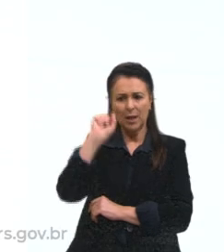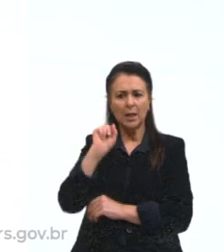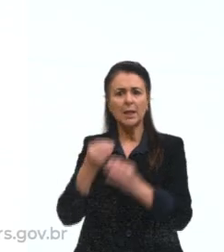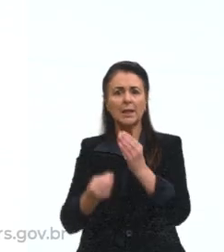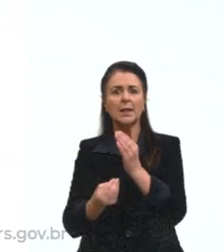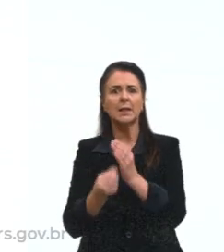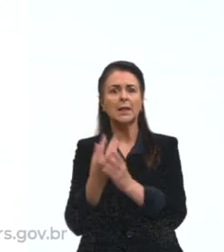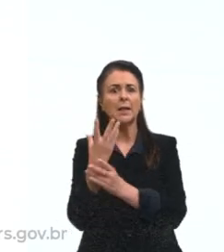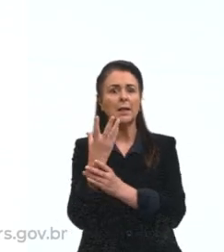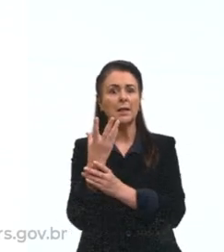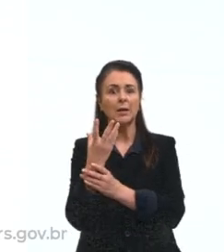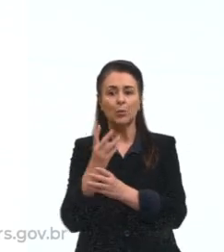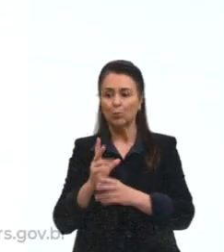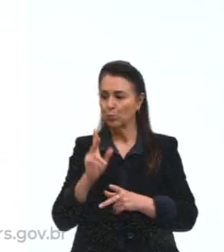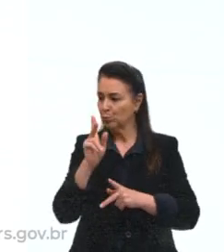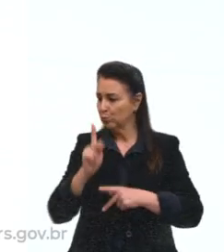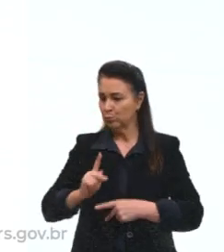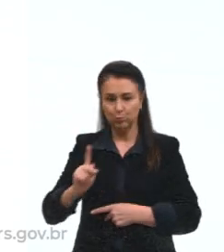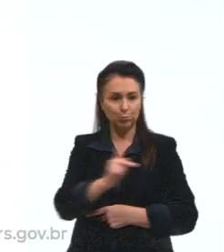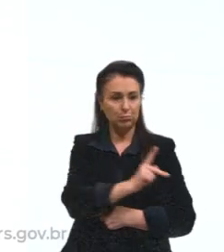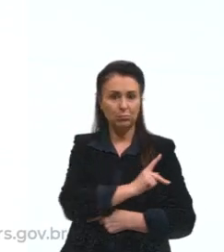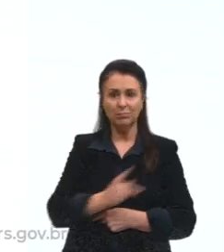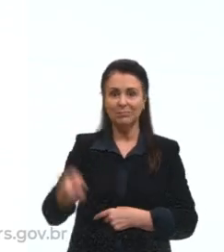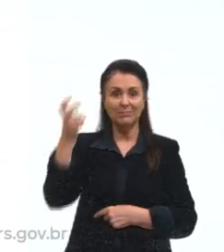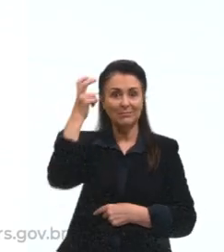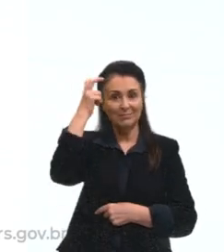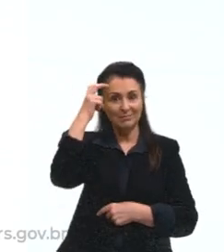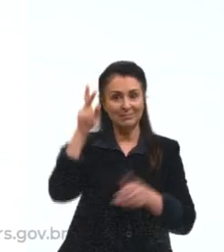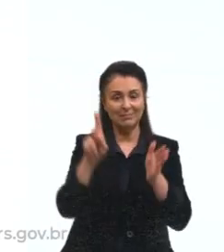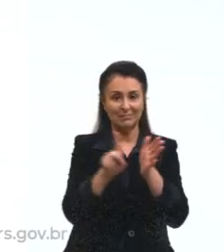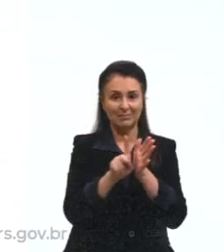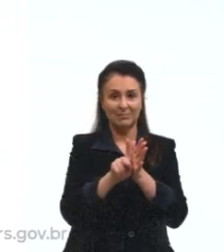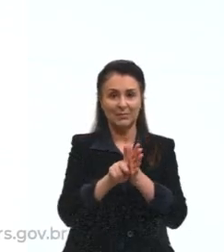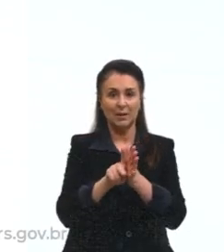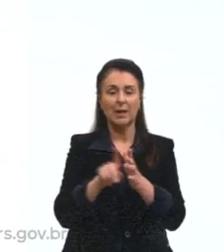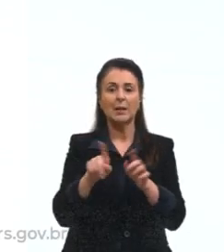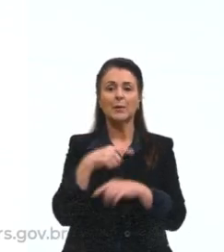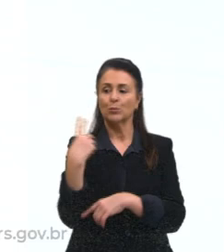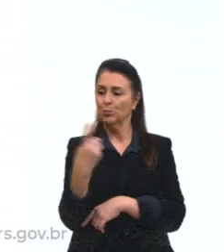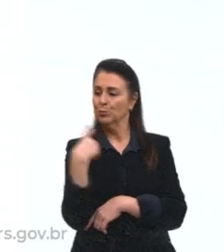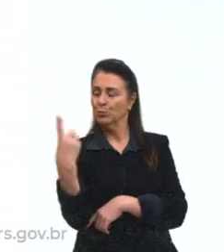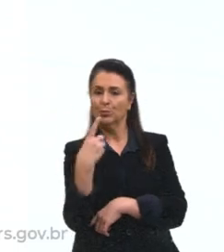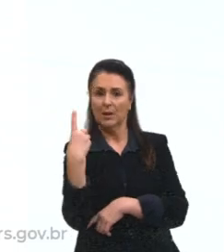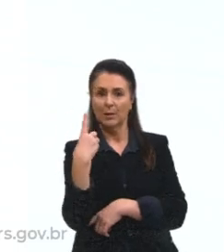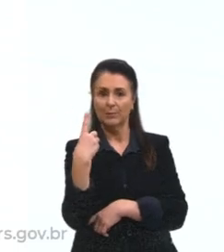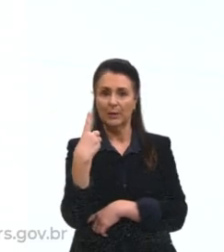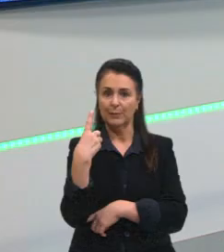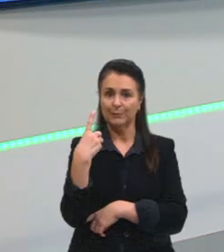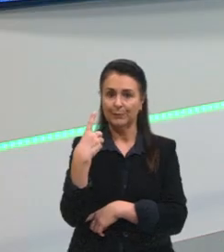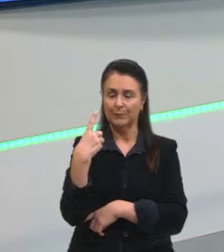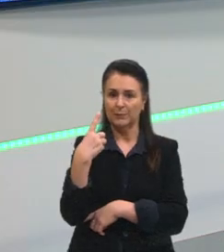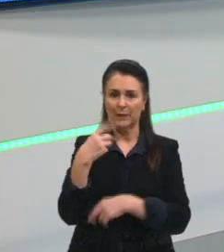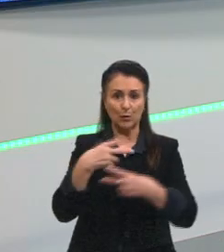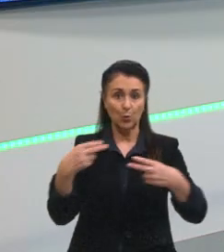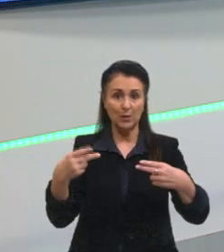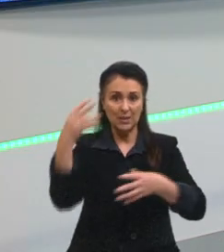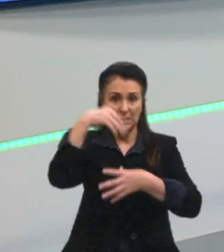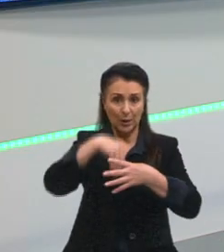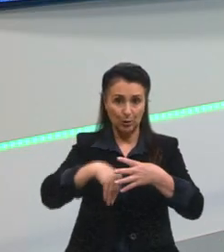certo bom com a venda dos liquidificadores dos aparelhos eletrodomésticos